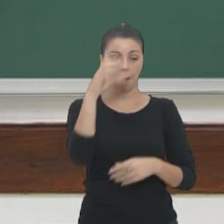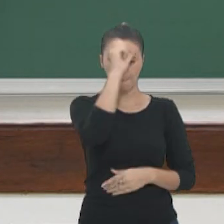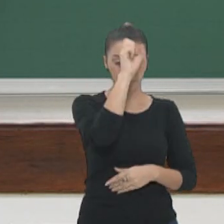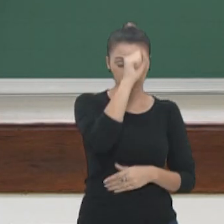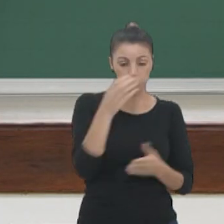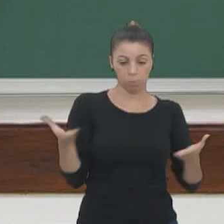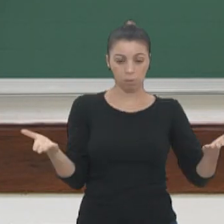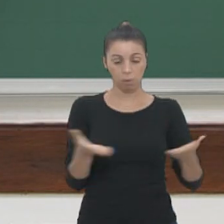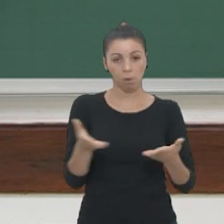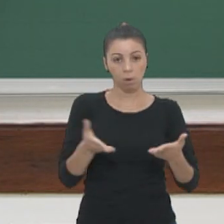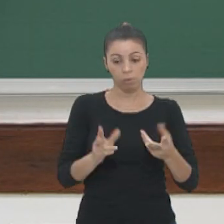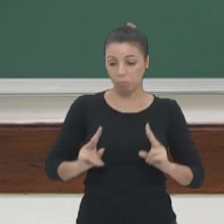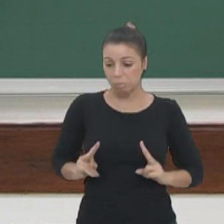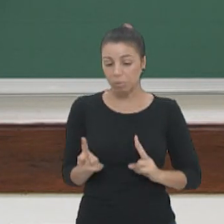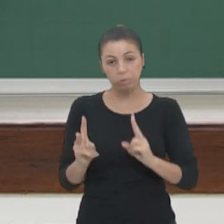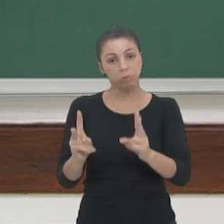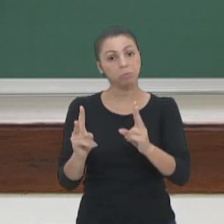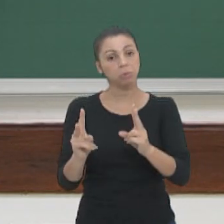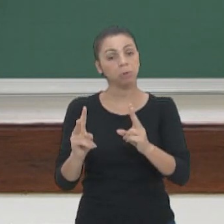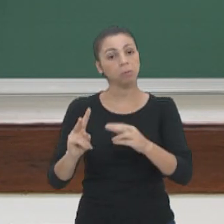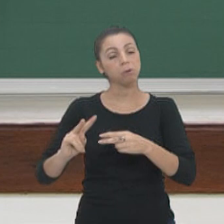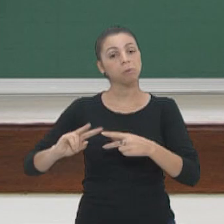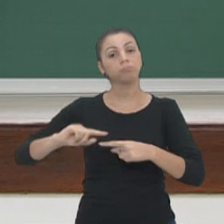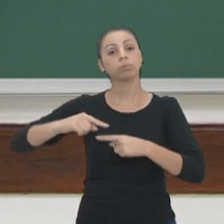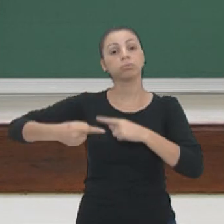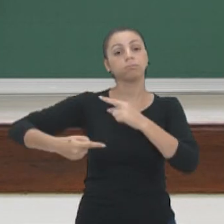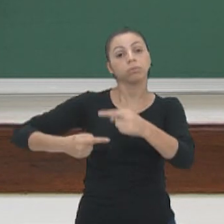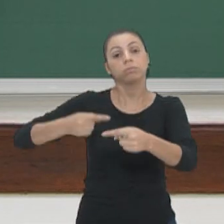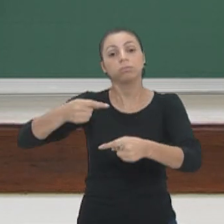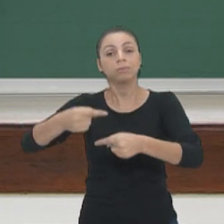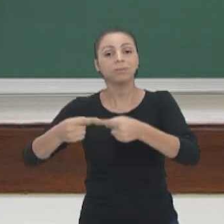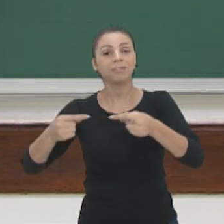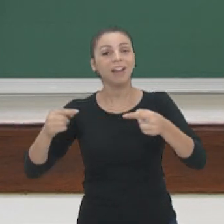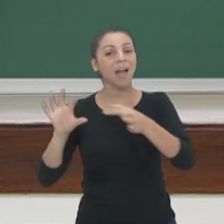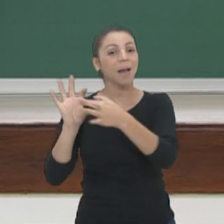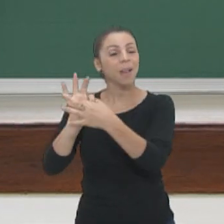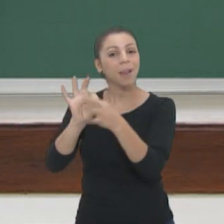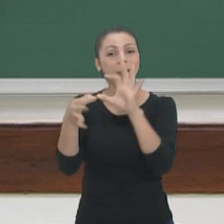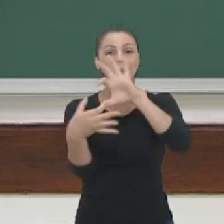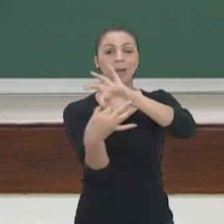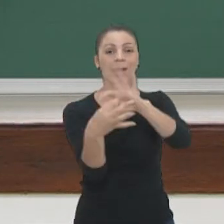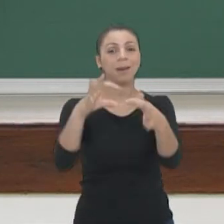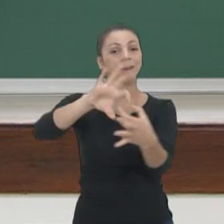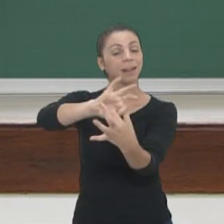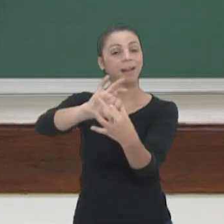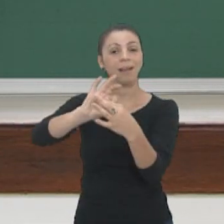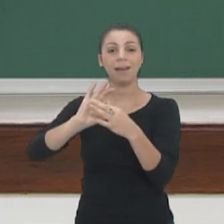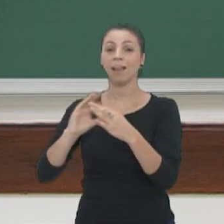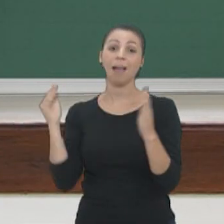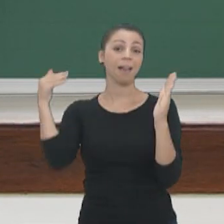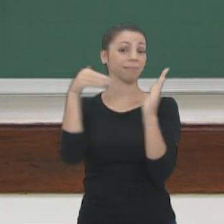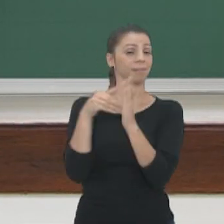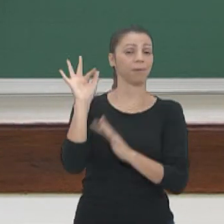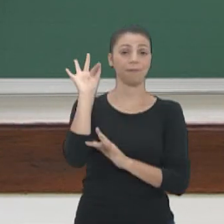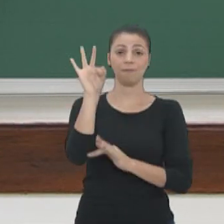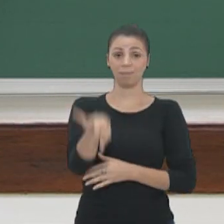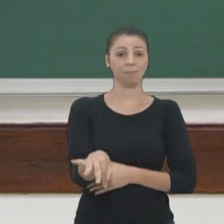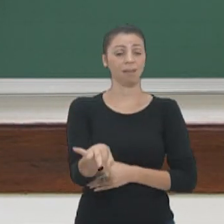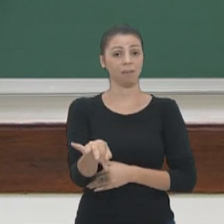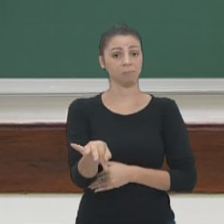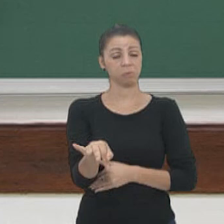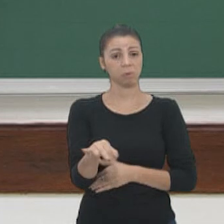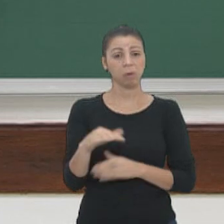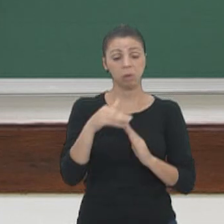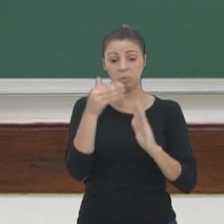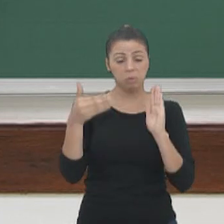hoje, você vai dar continuidade nela amanhã, depois, até o final. E isso tudo você vai trabalhar no seu dia a